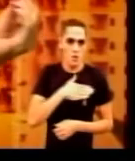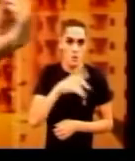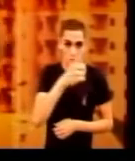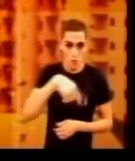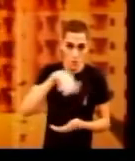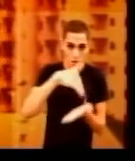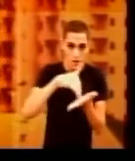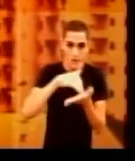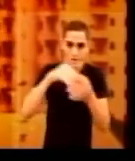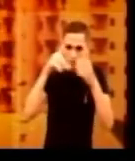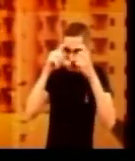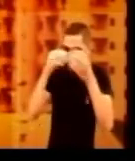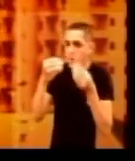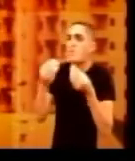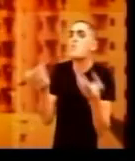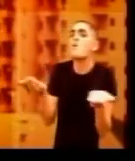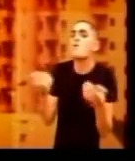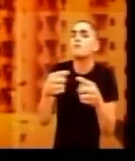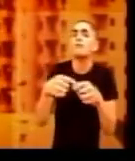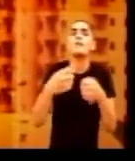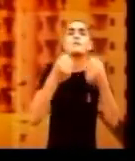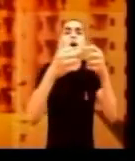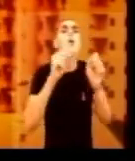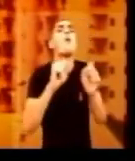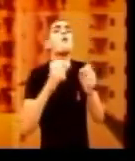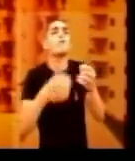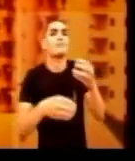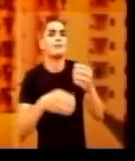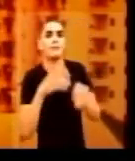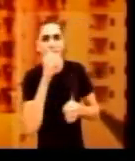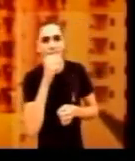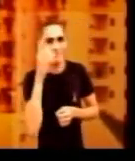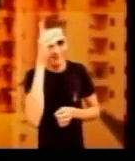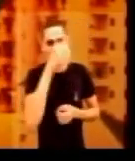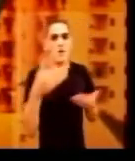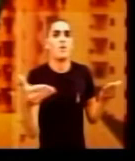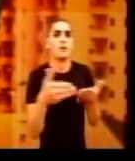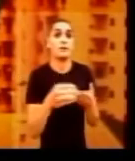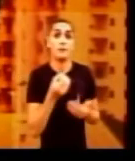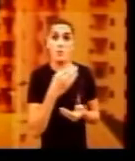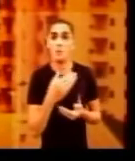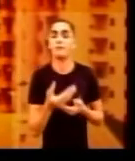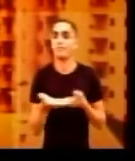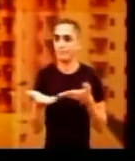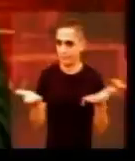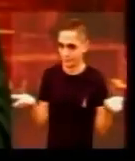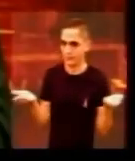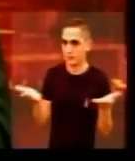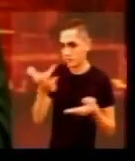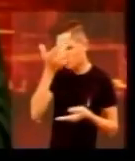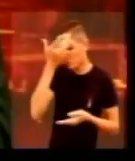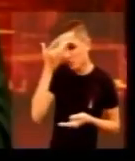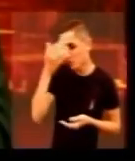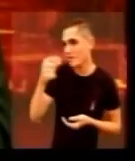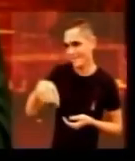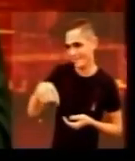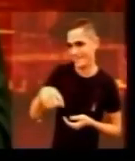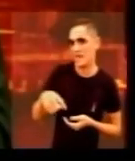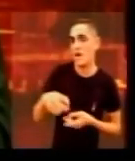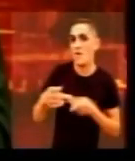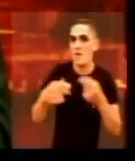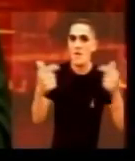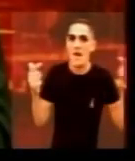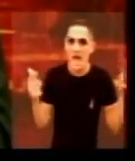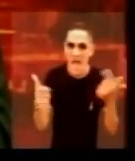qual a mensagem para esse fim de semana. Bom, pessoal, o pessoal aqui deu risada quando falou, esse velho